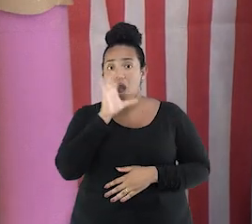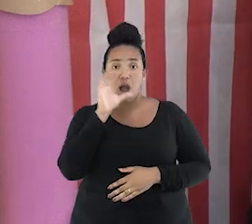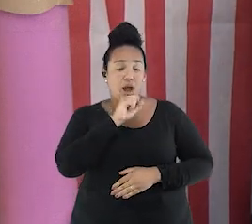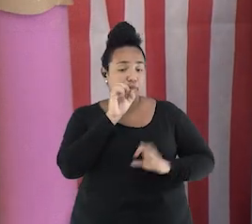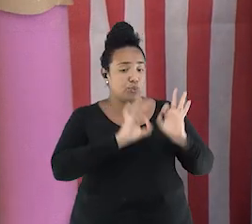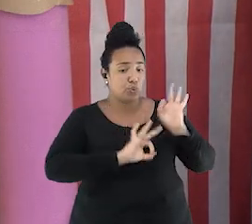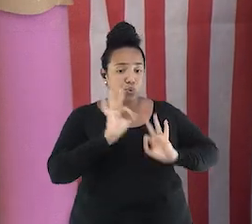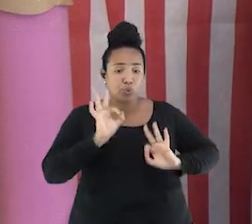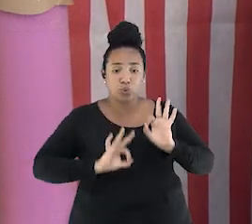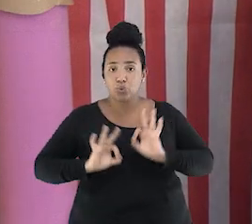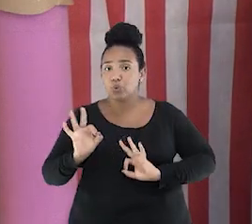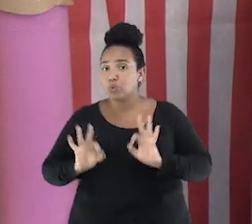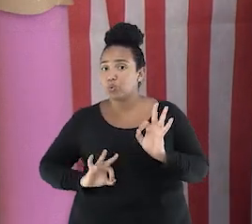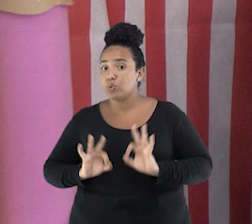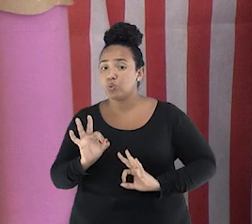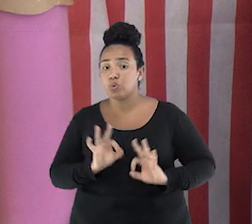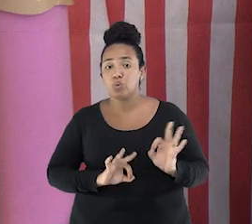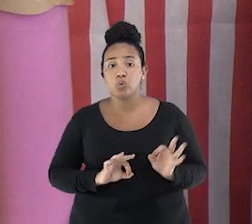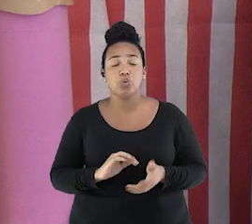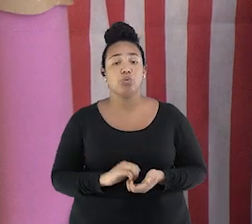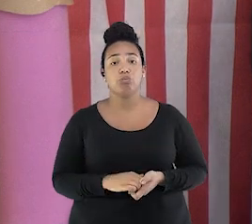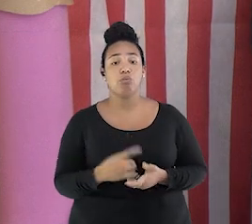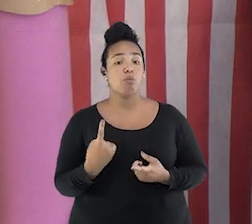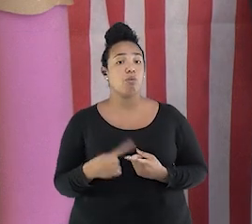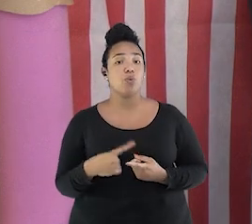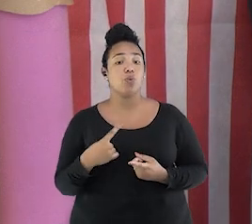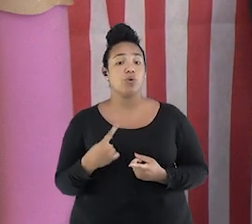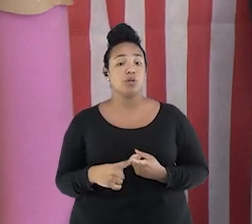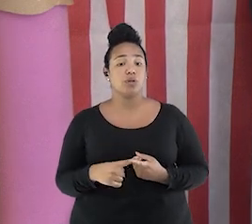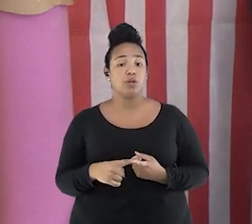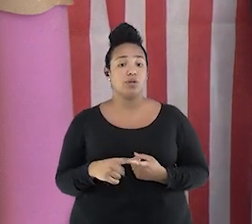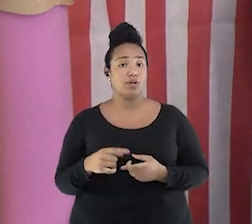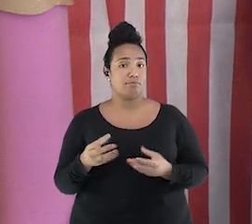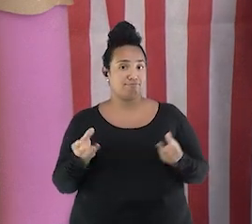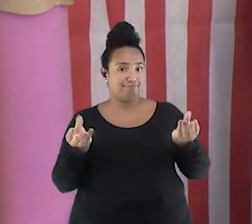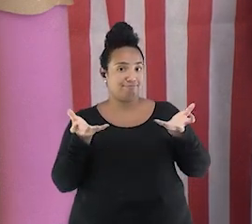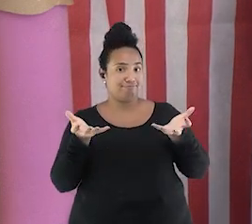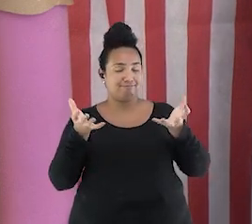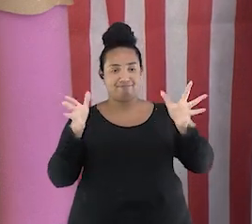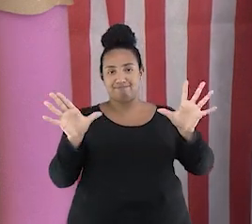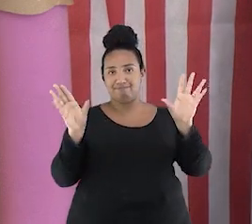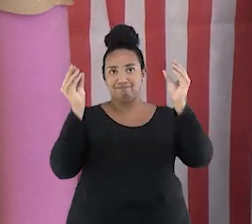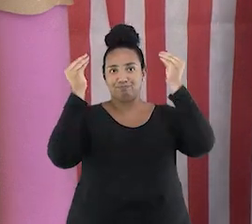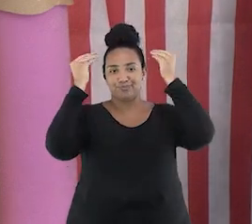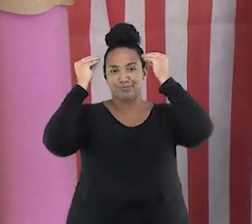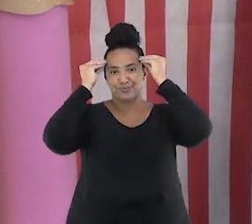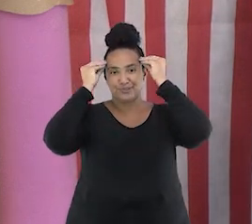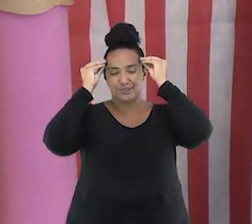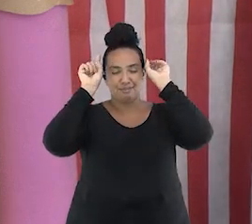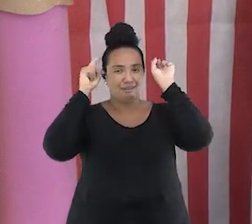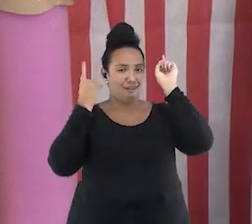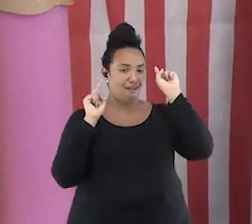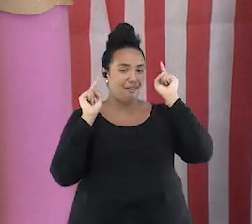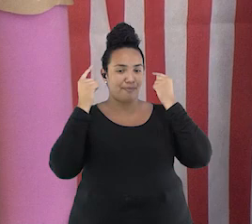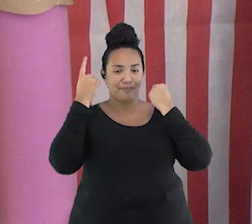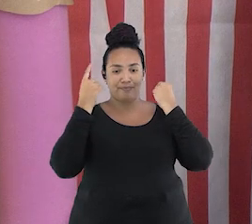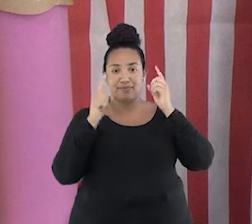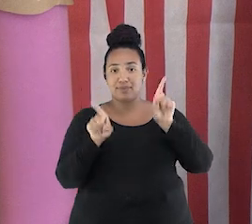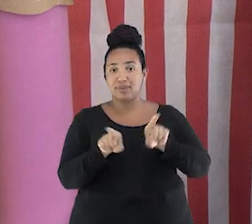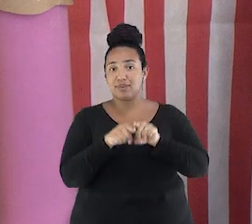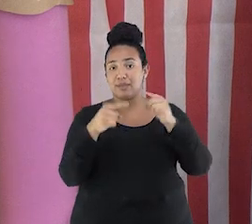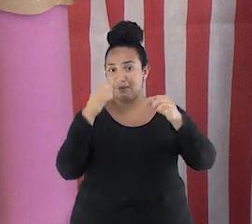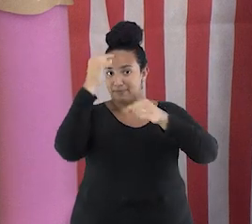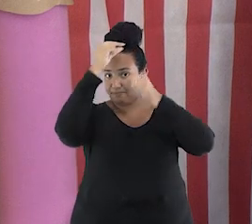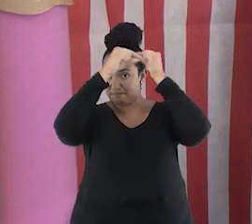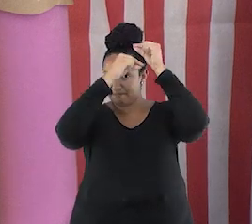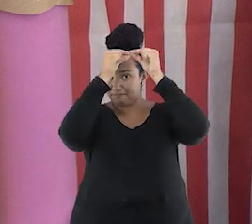afobadamente. Pôs na cabeça uma peruca e um laçarote de fitas da